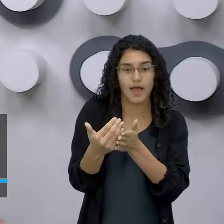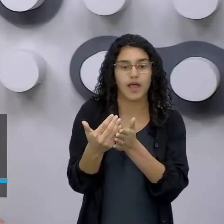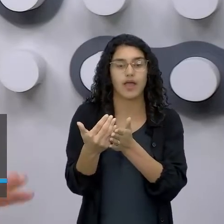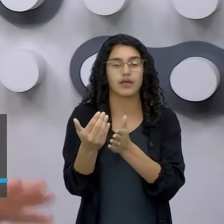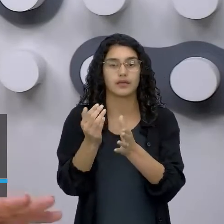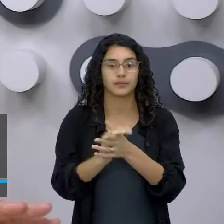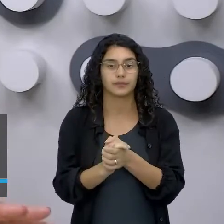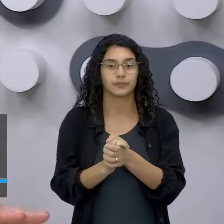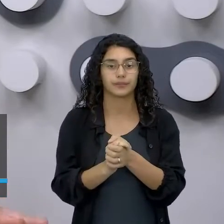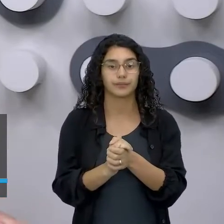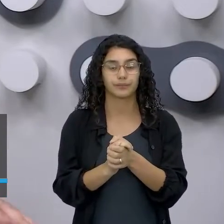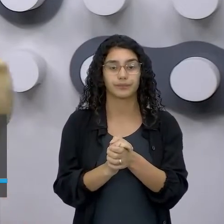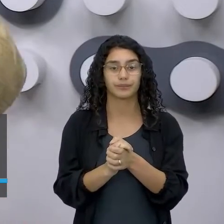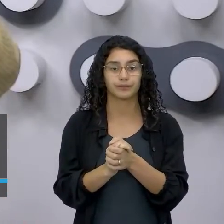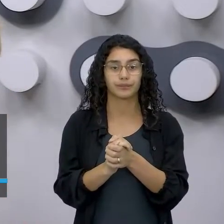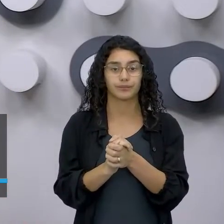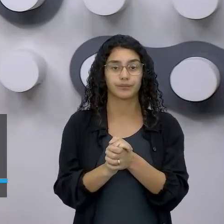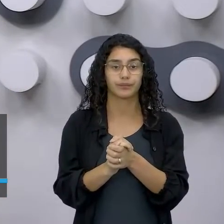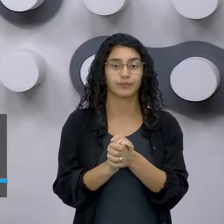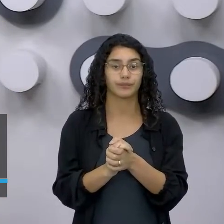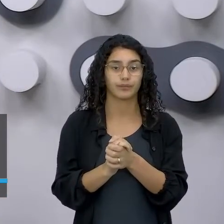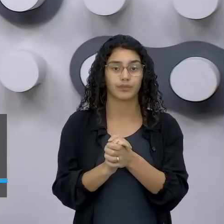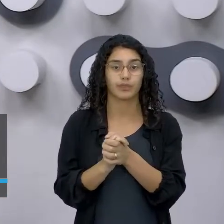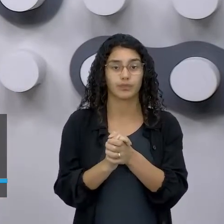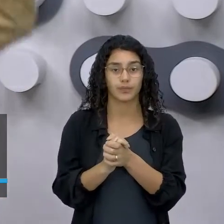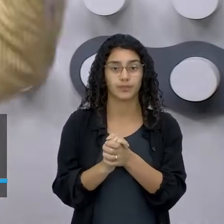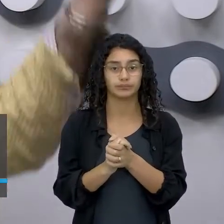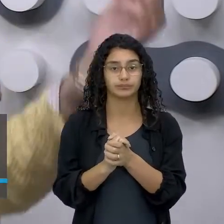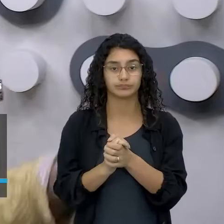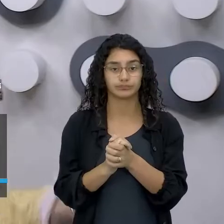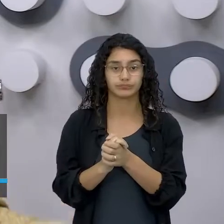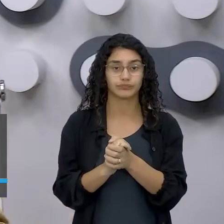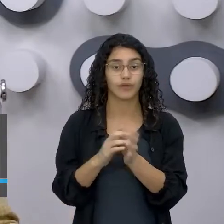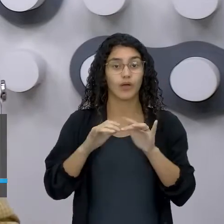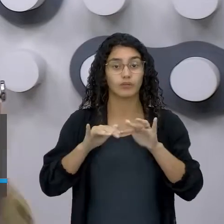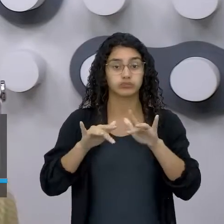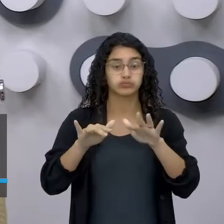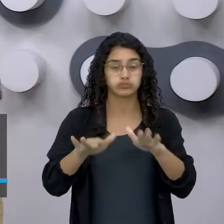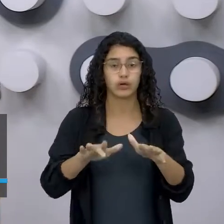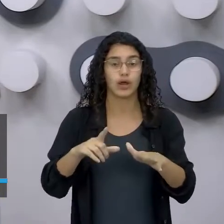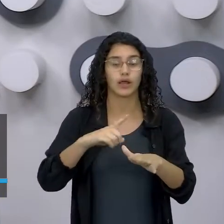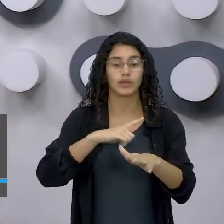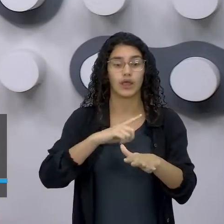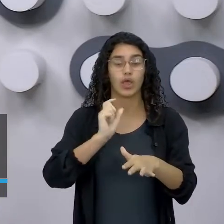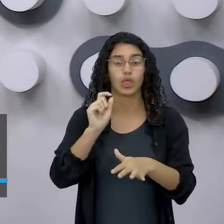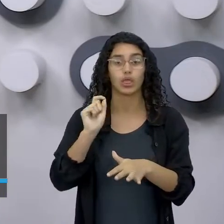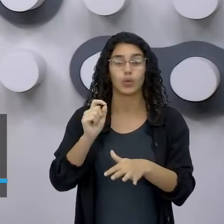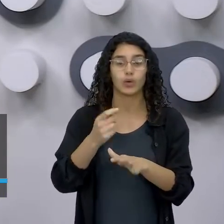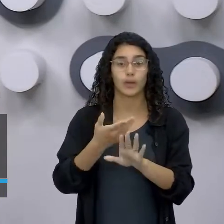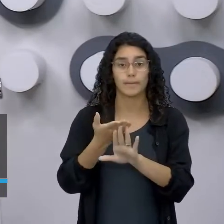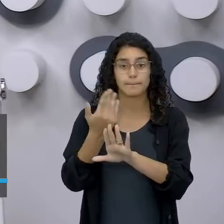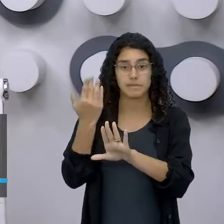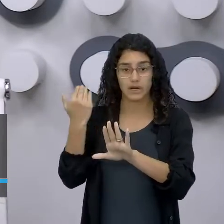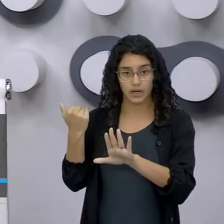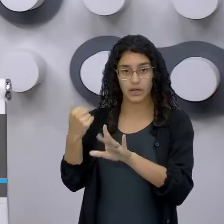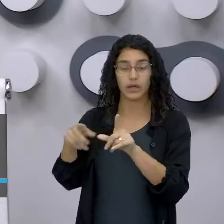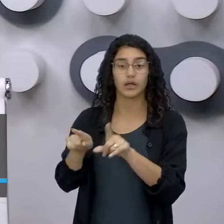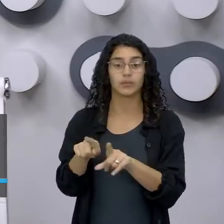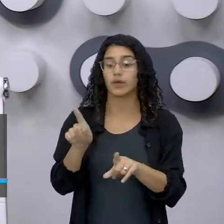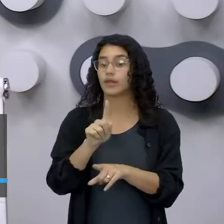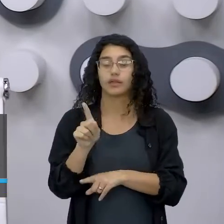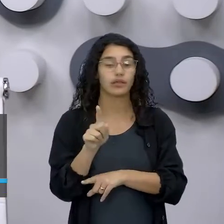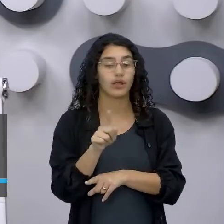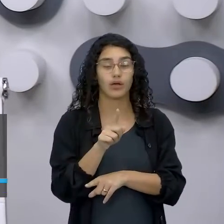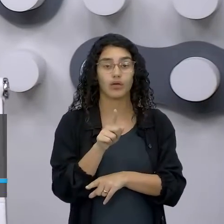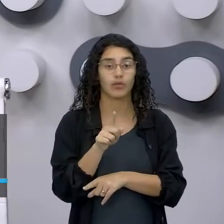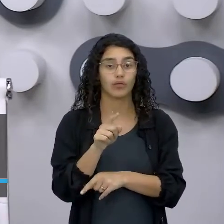movimento que aí ele é espacialmente infinitamente maior do que os que o antecederam, e ele não